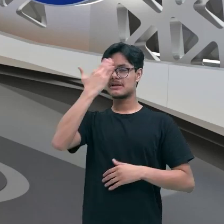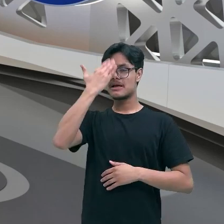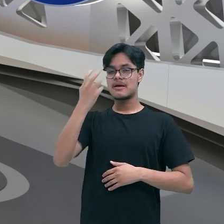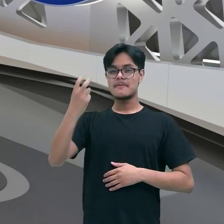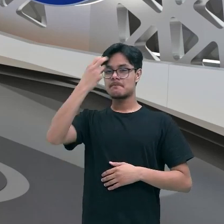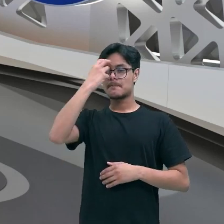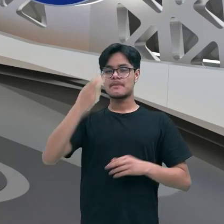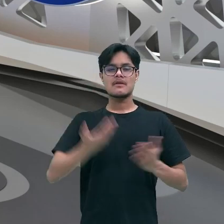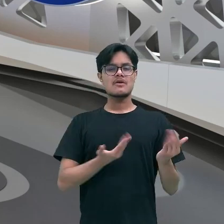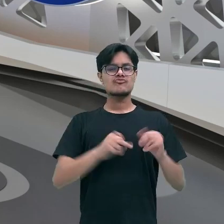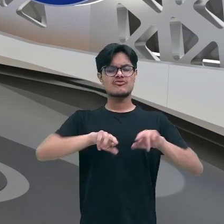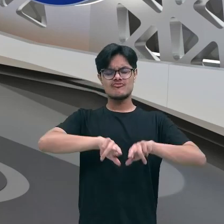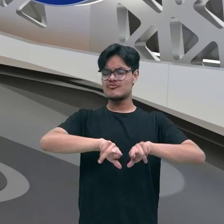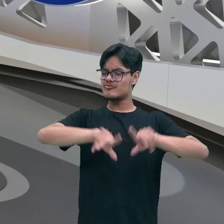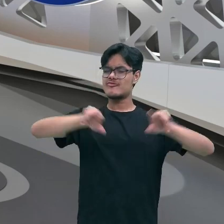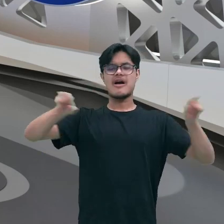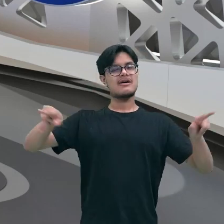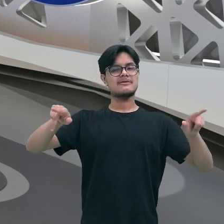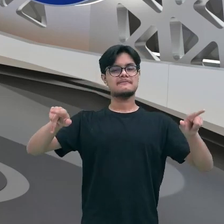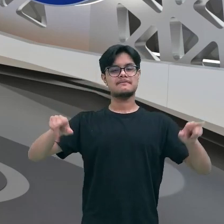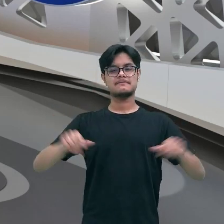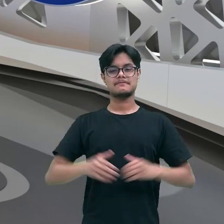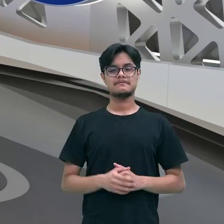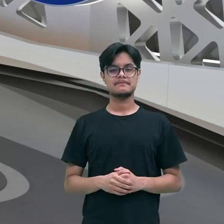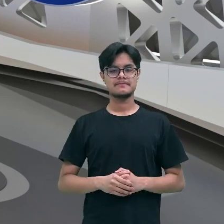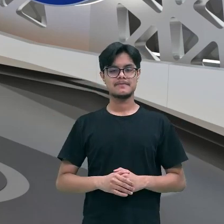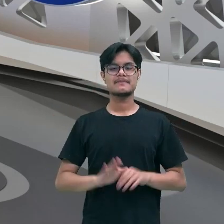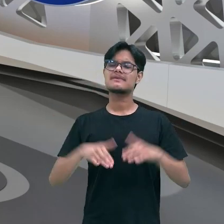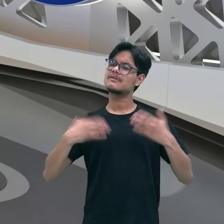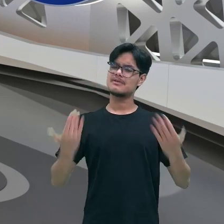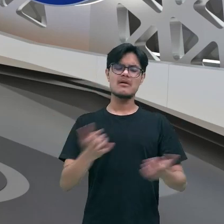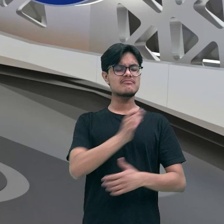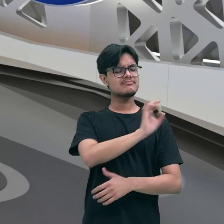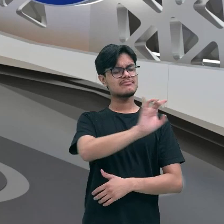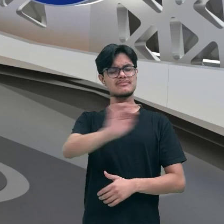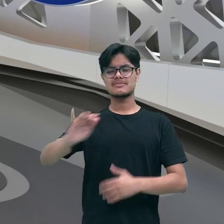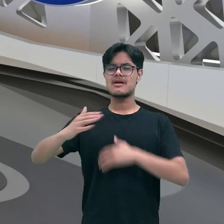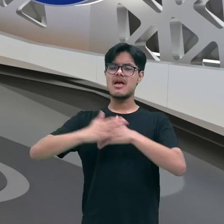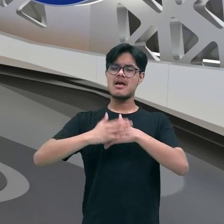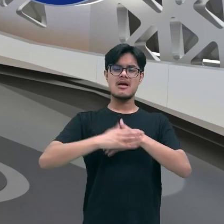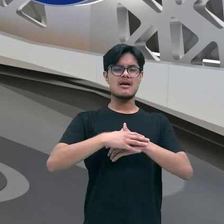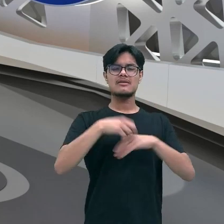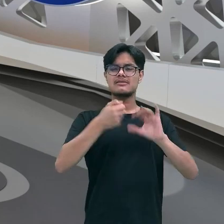ela é diversificada, né, Joyce? Isso. Cada um tem a sua